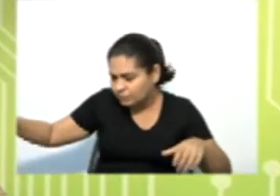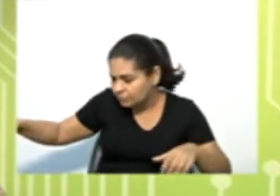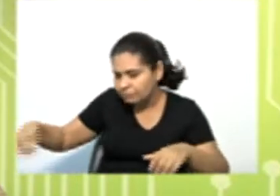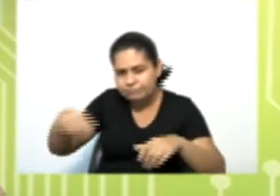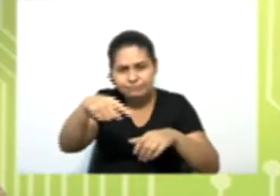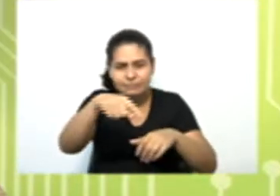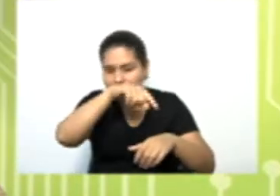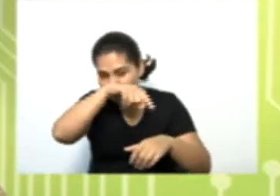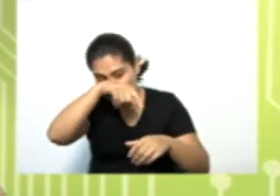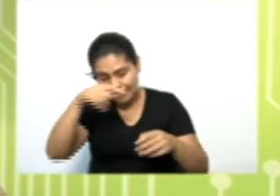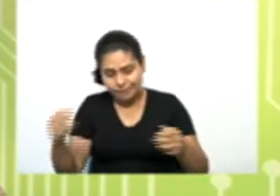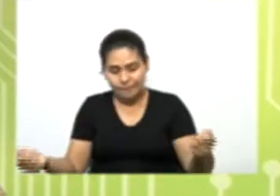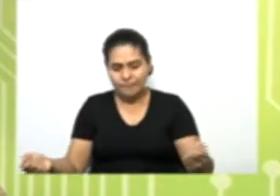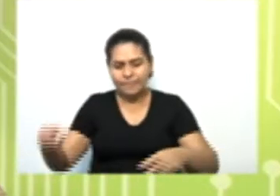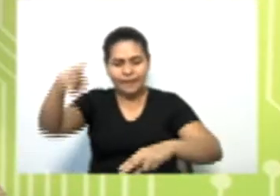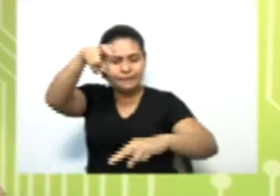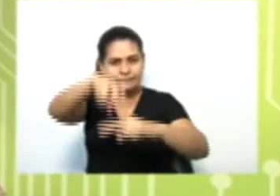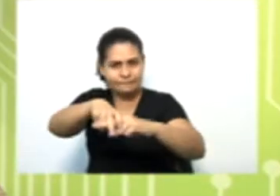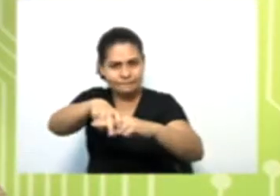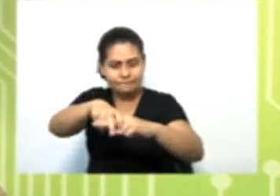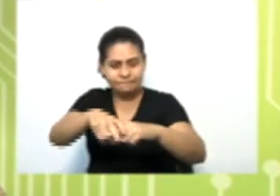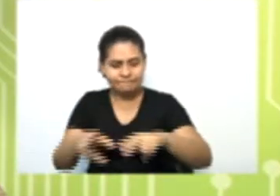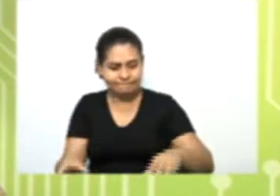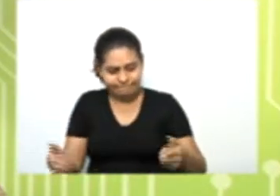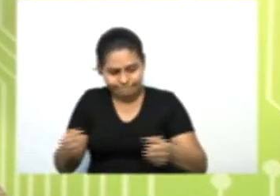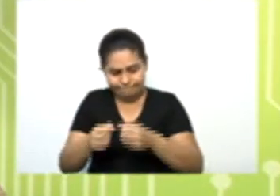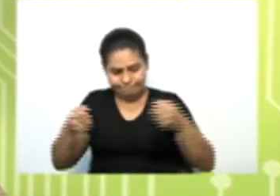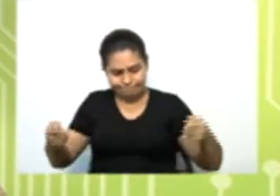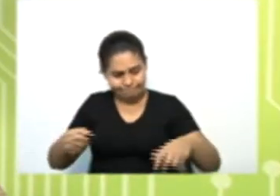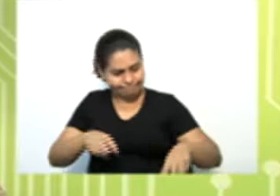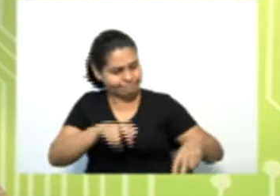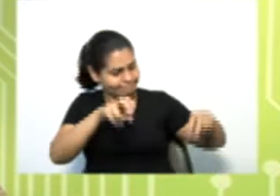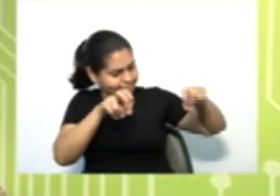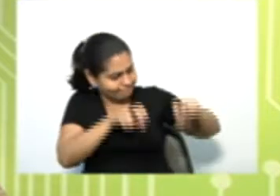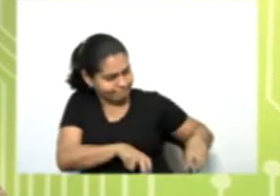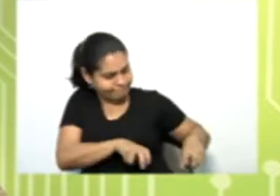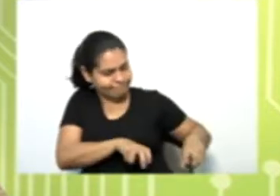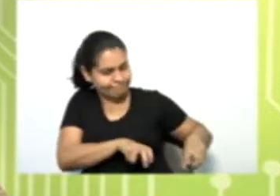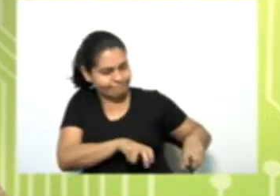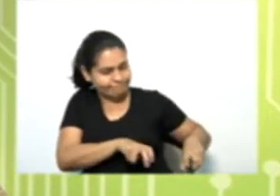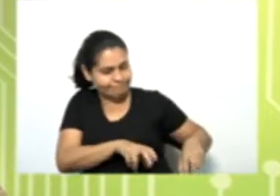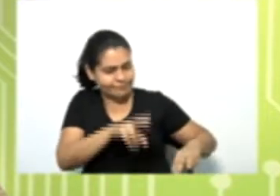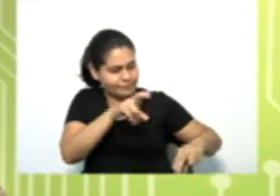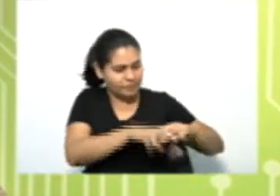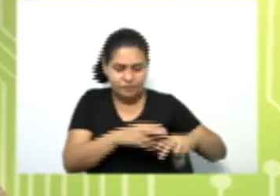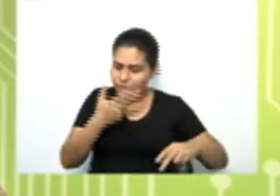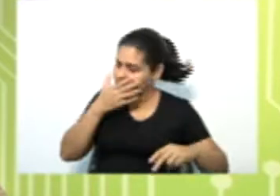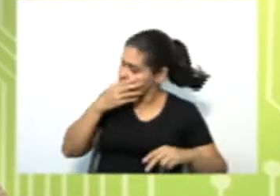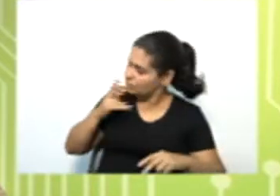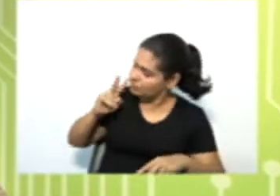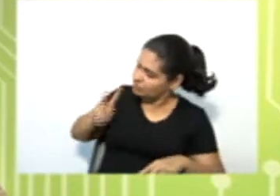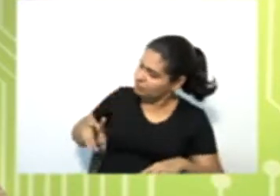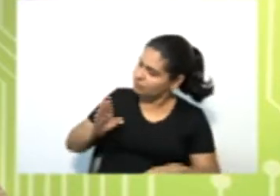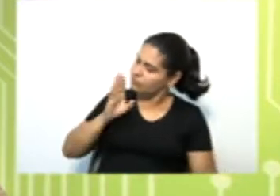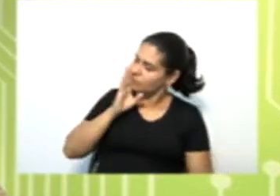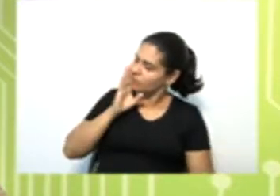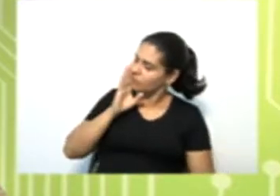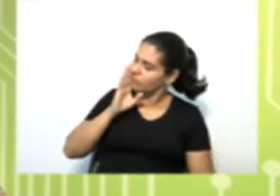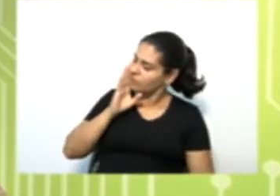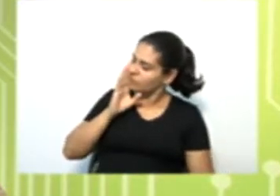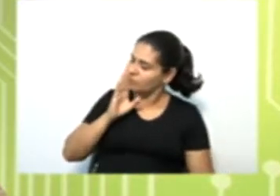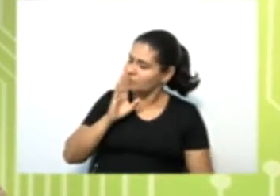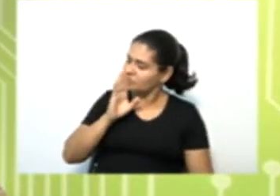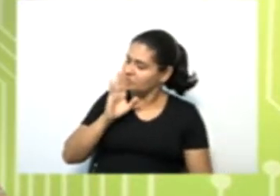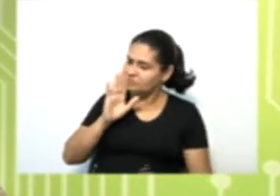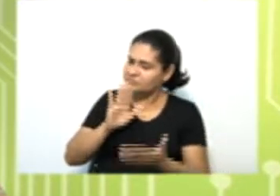senhor que entrou com as crianças sentou no banco ao lado desse senhor que estava lendo o jornal e ficou parado, calado.